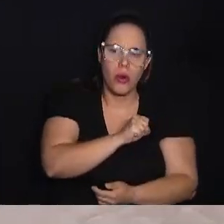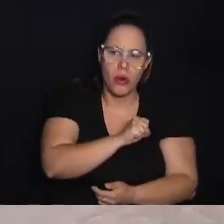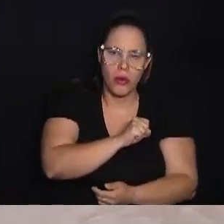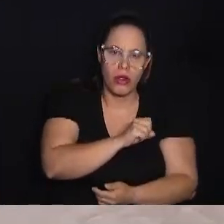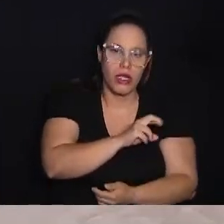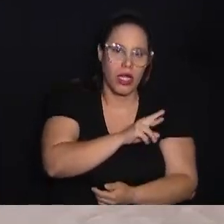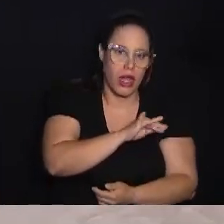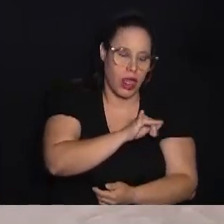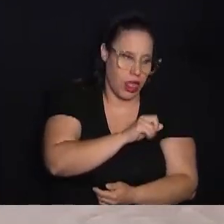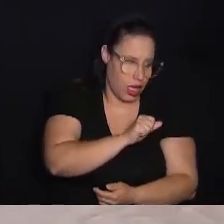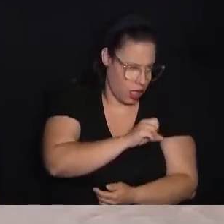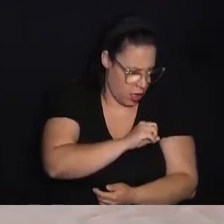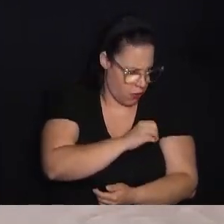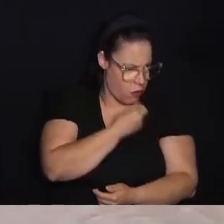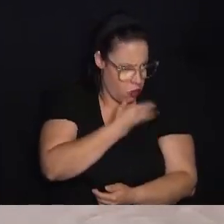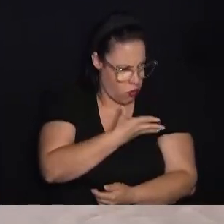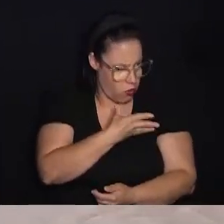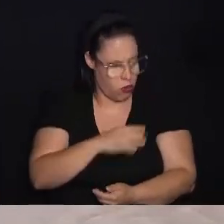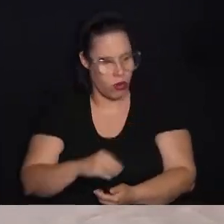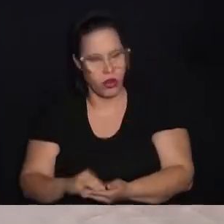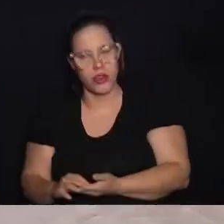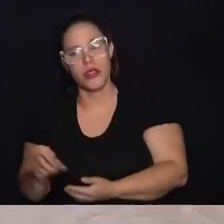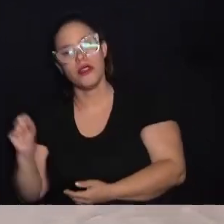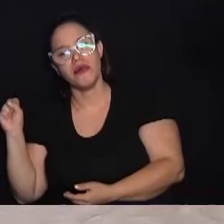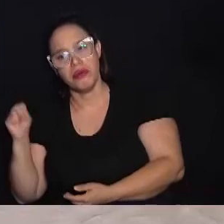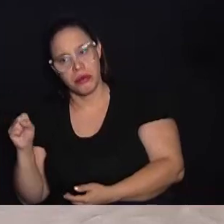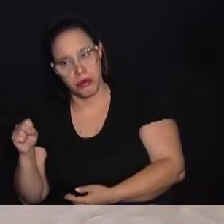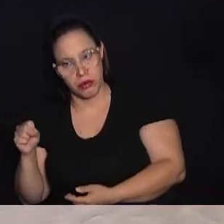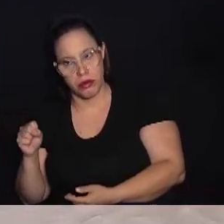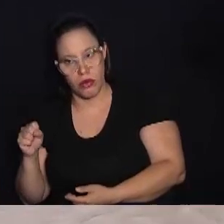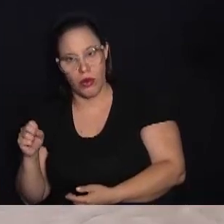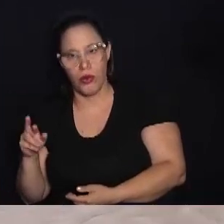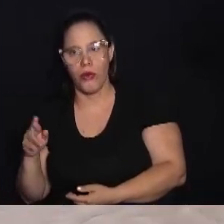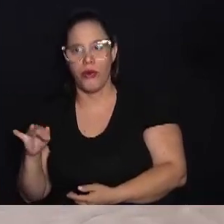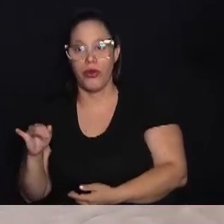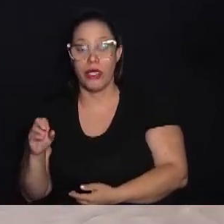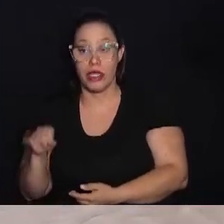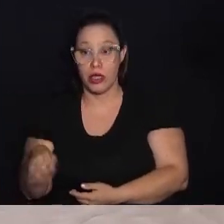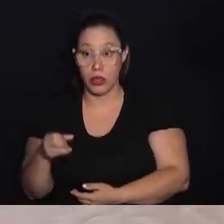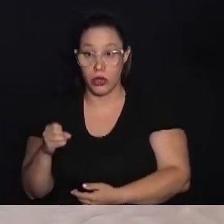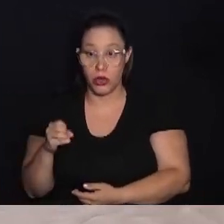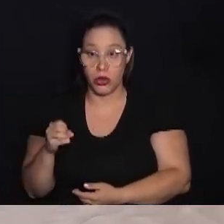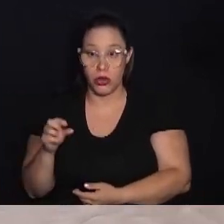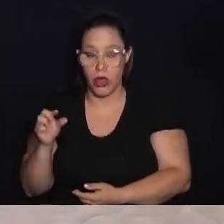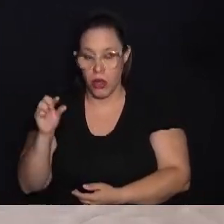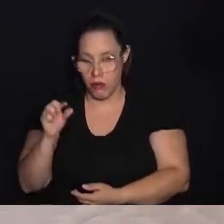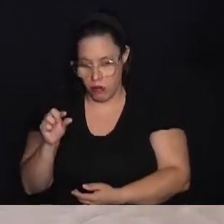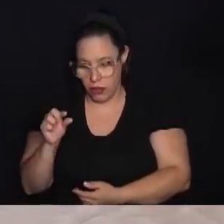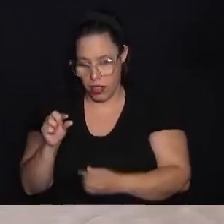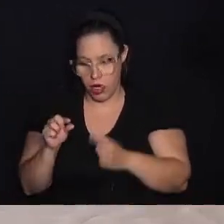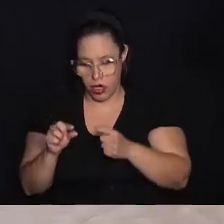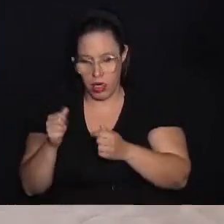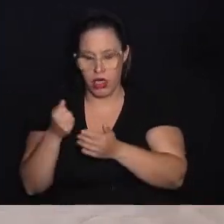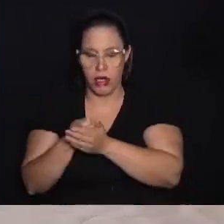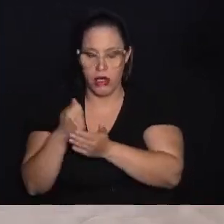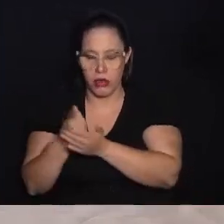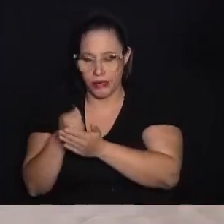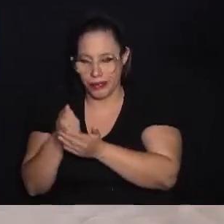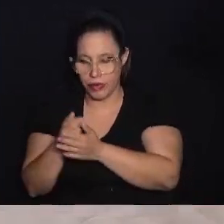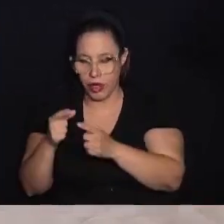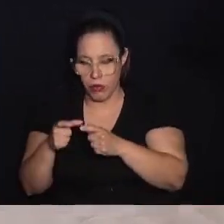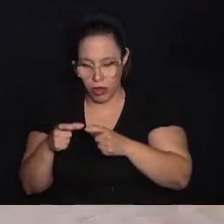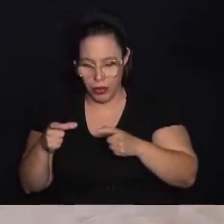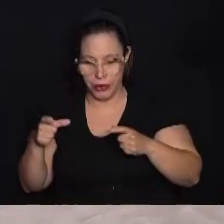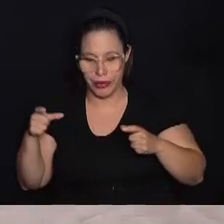ótimo, né? Assim, é aquela história. Quando você compra no varejo, você comprar em pequena escala sempre fica mais caro. O custo por unidade no